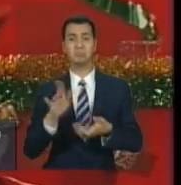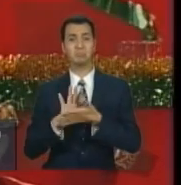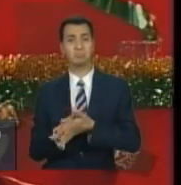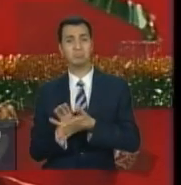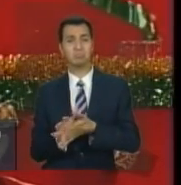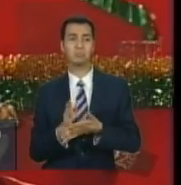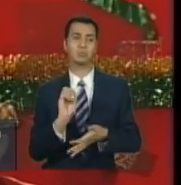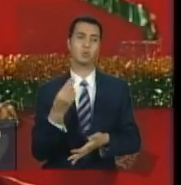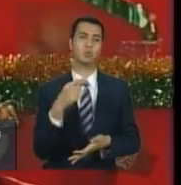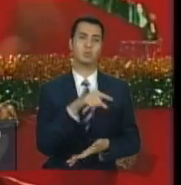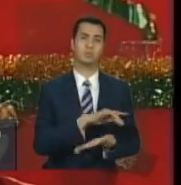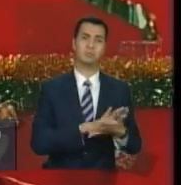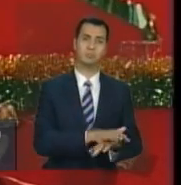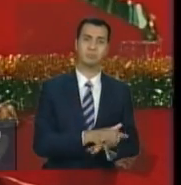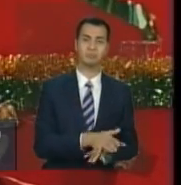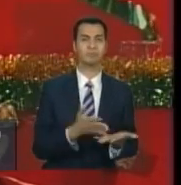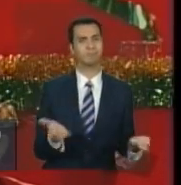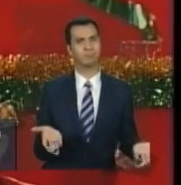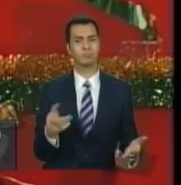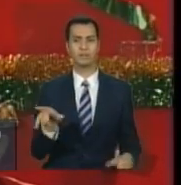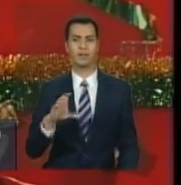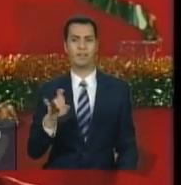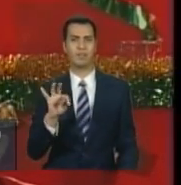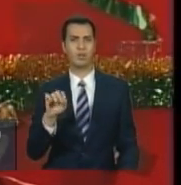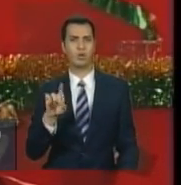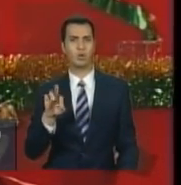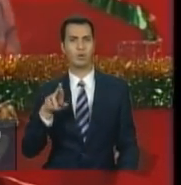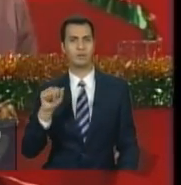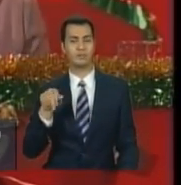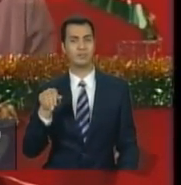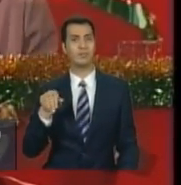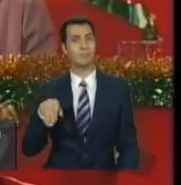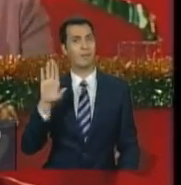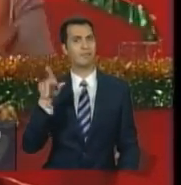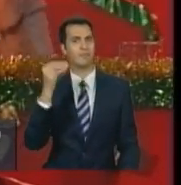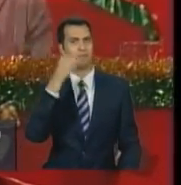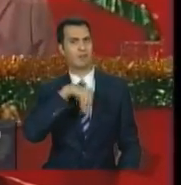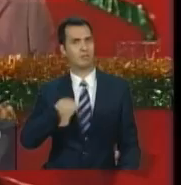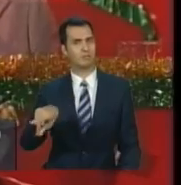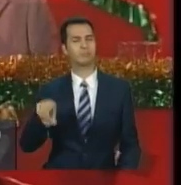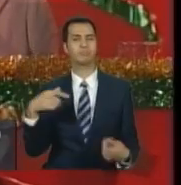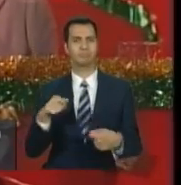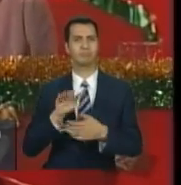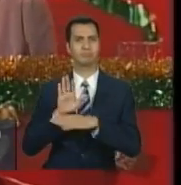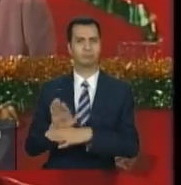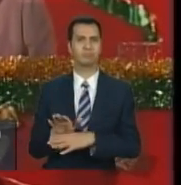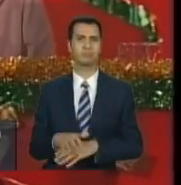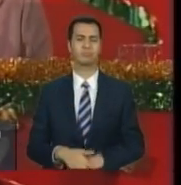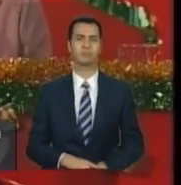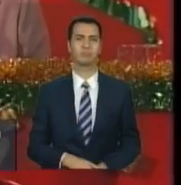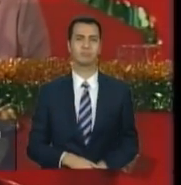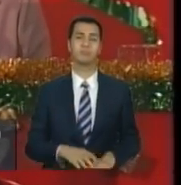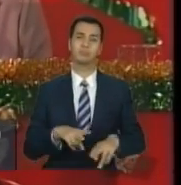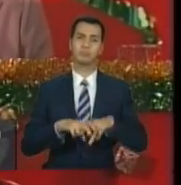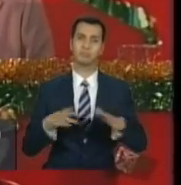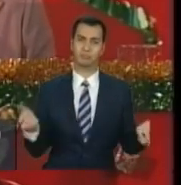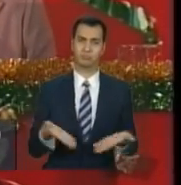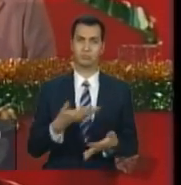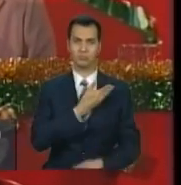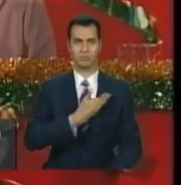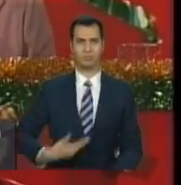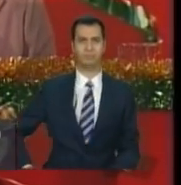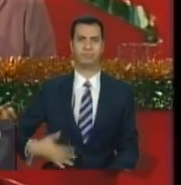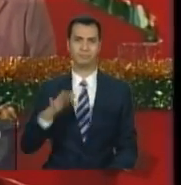caso sempre é o mais fraco, os catadores. É isso que o governo federal assume aqui, a